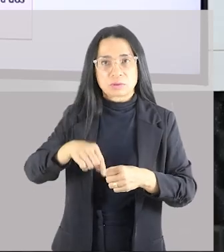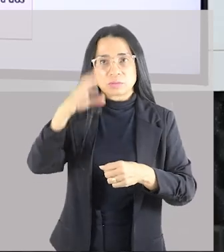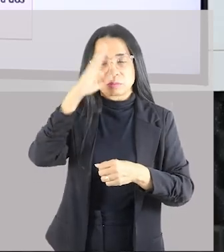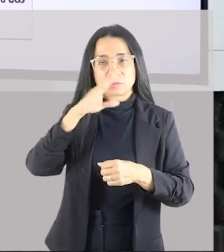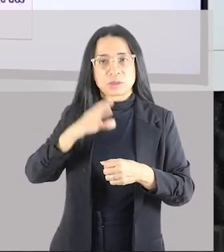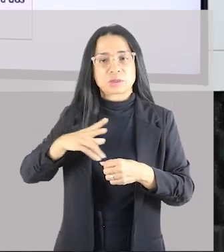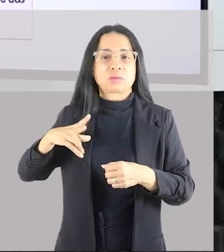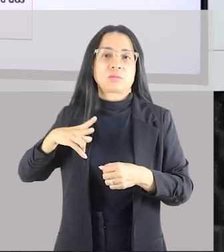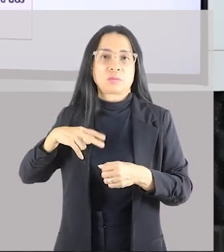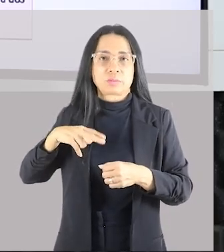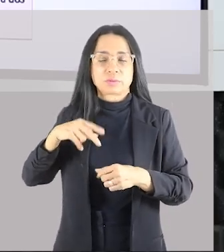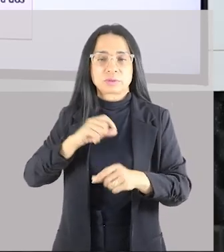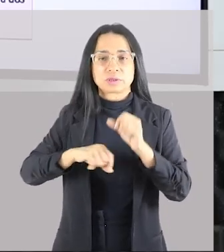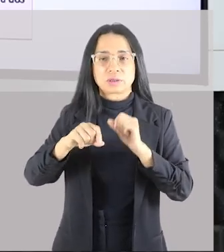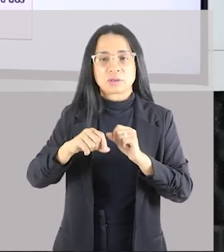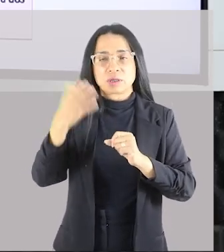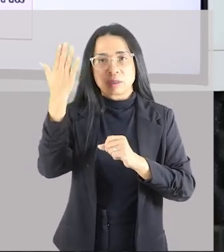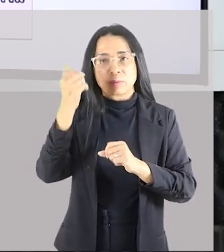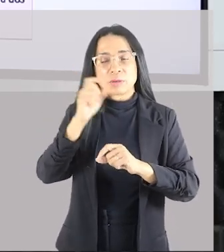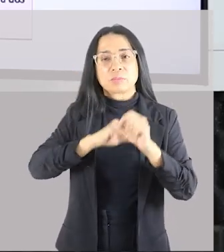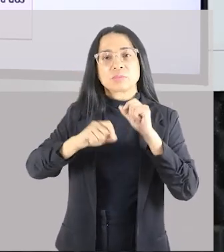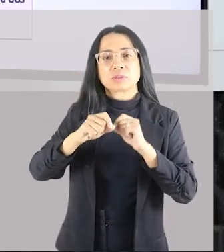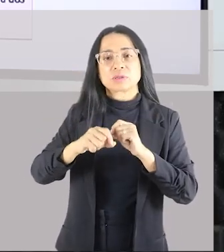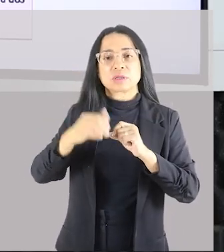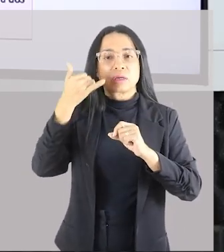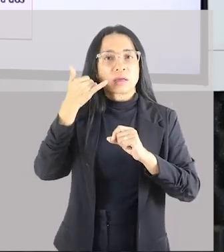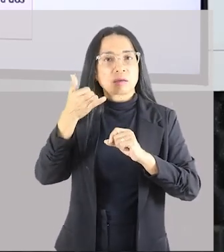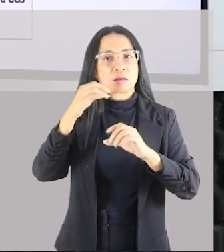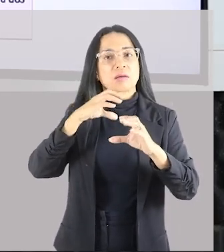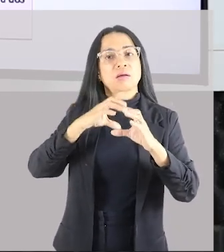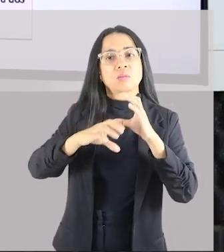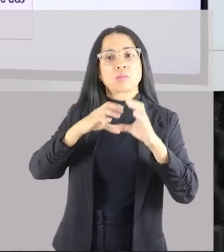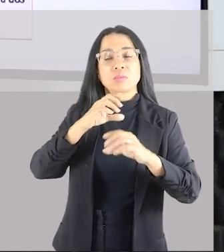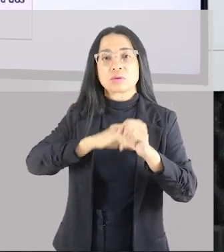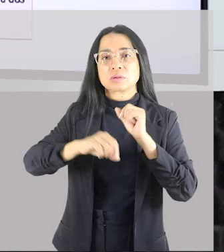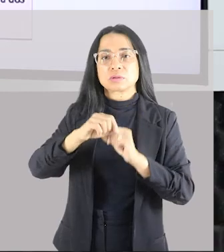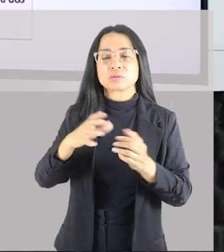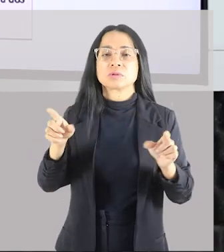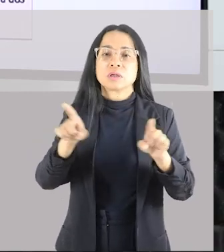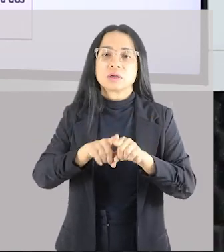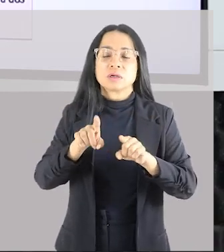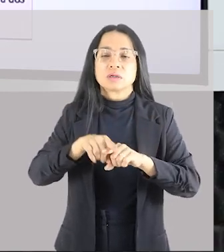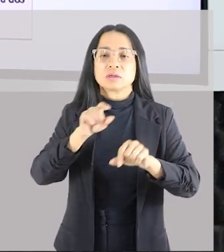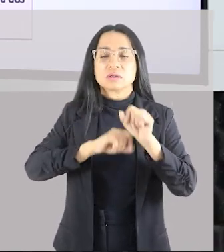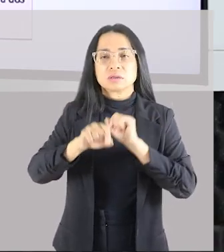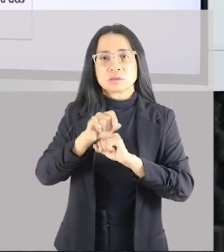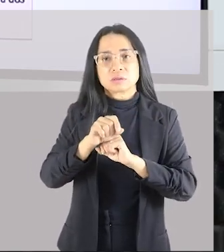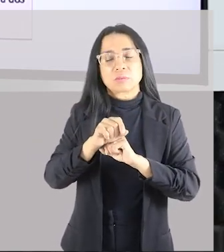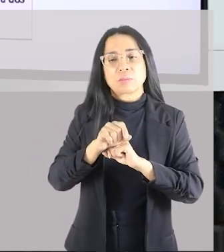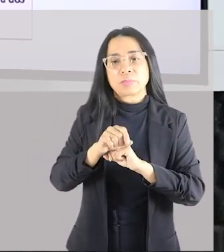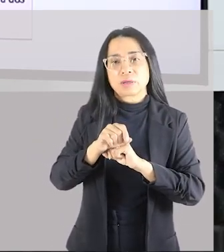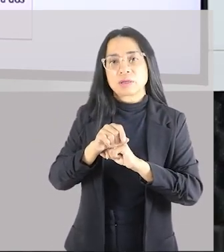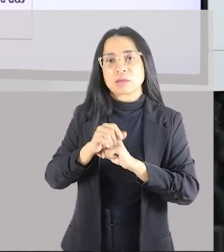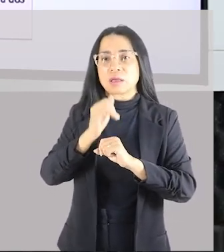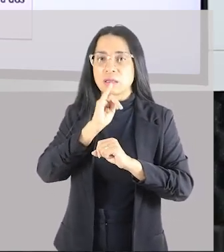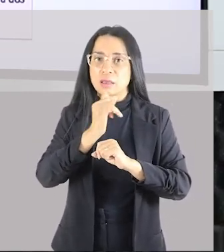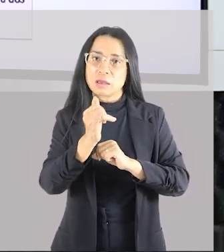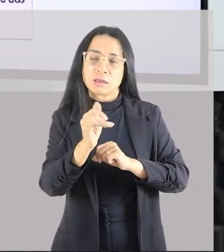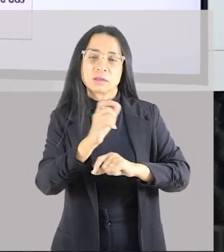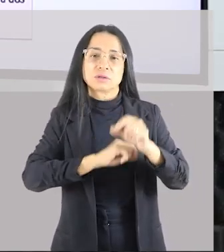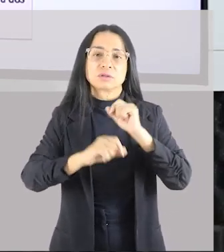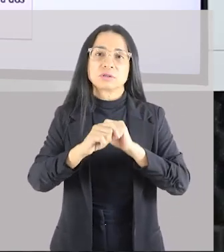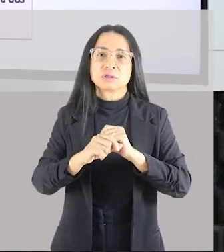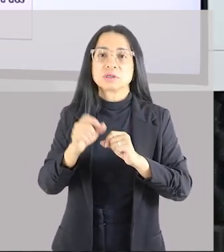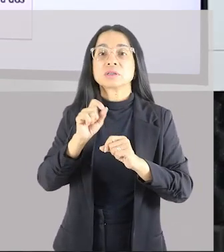No Brasil nós sabemos que as telecomunicações e a energia elétrica são comandadas por empresas privativas e que prestam e que são